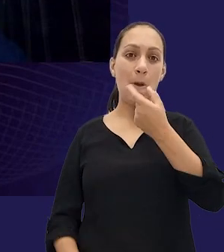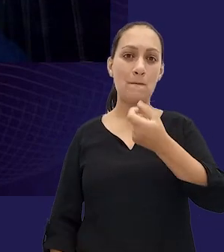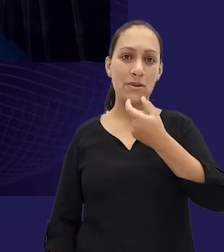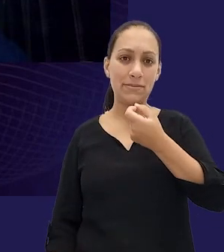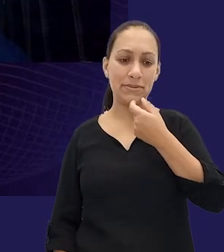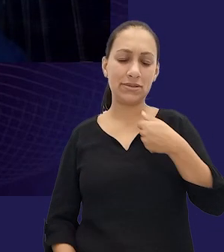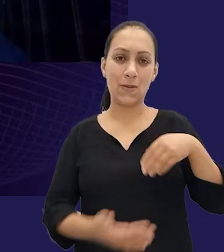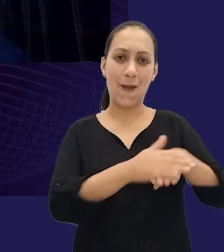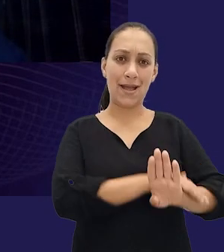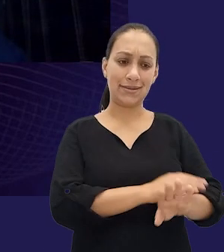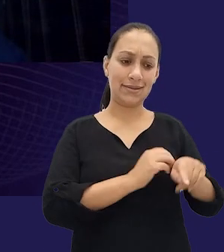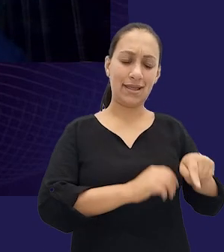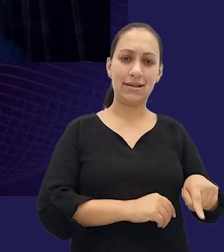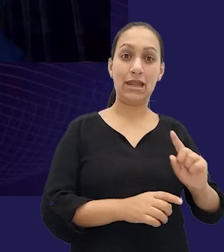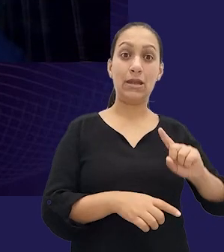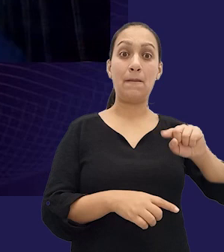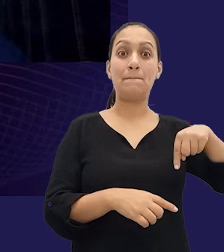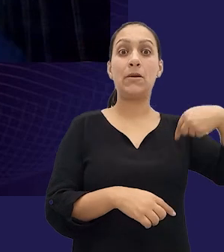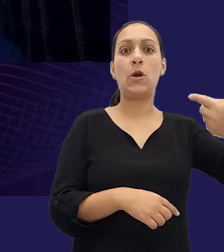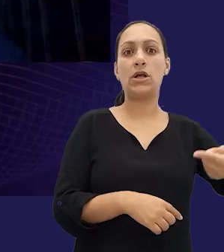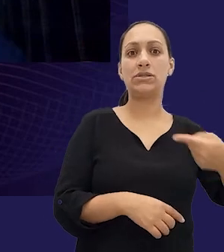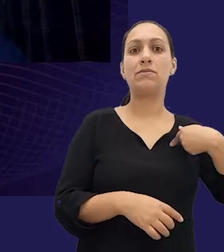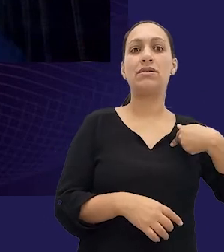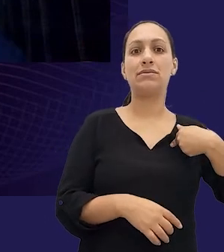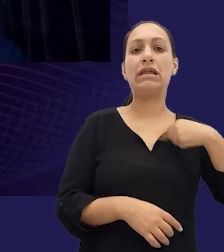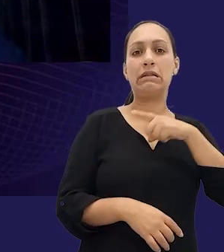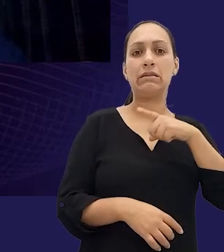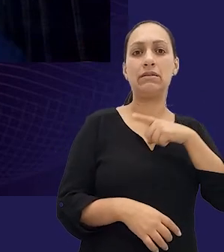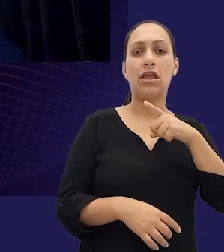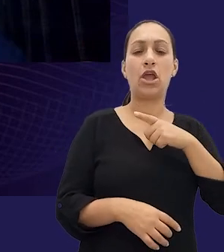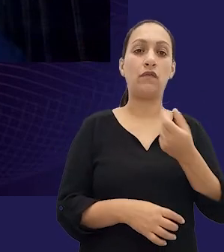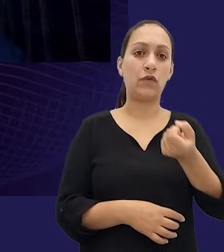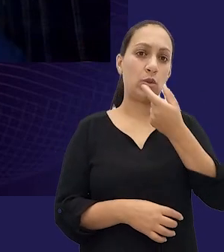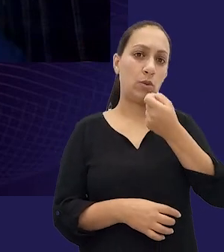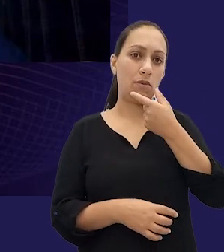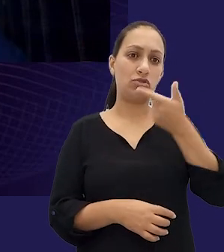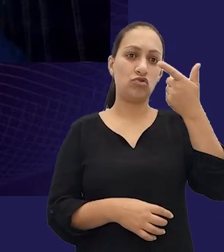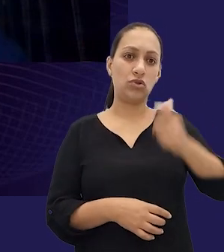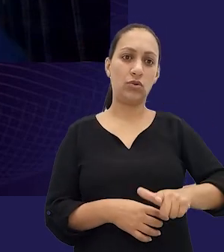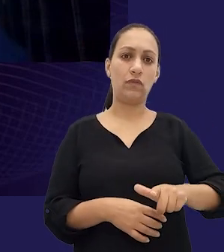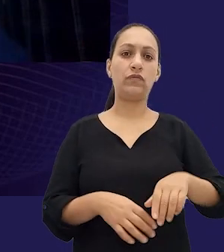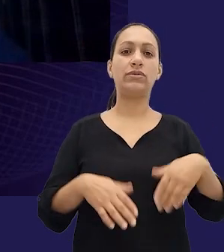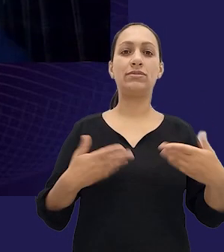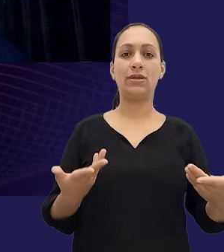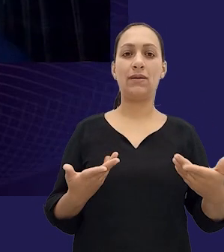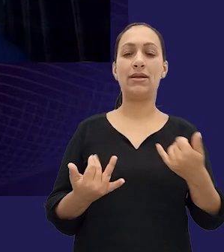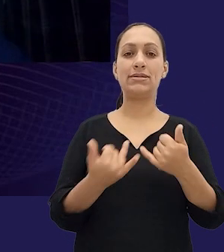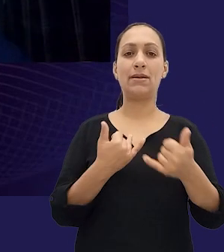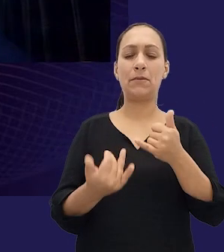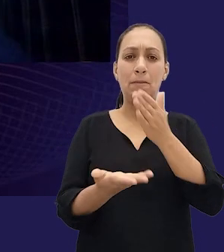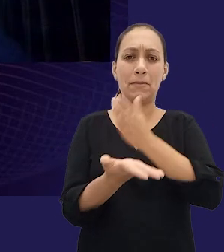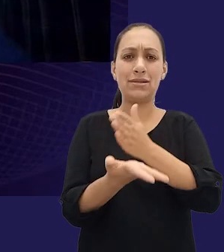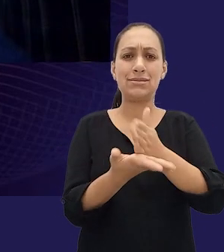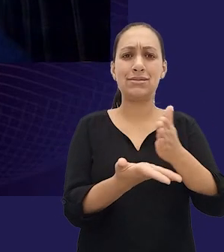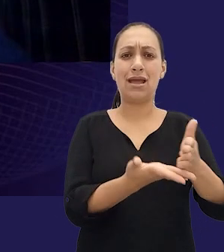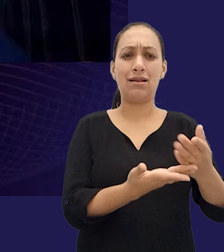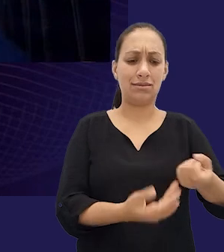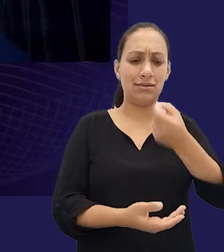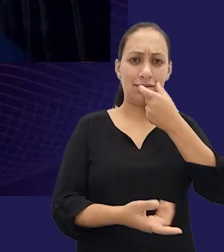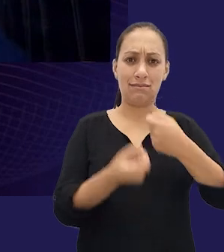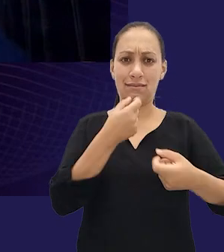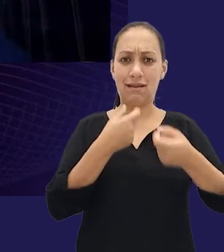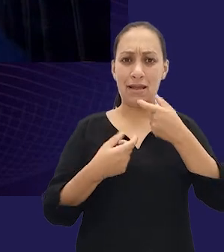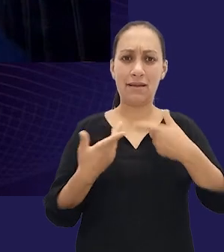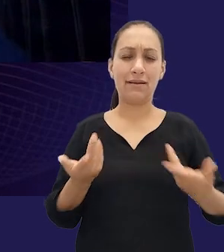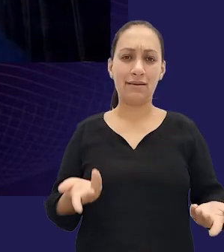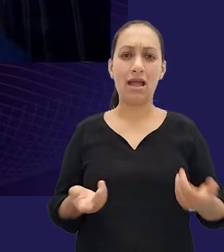na gaveta. Uma próxima vez que eu tiver, eu vou tomar isso aqui de novo. Aí fica naquele negócio, né? Tomando em parcela os antimicrobianos.